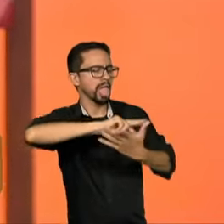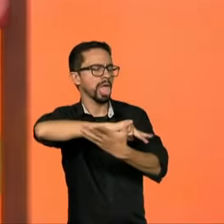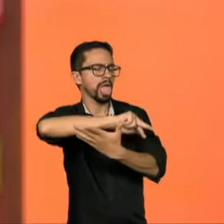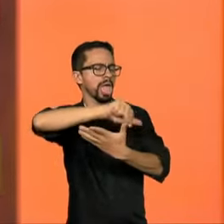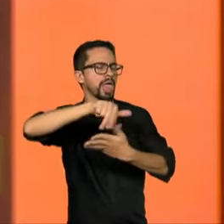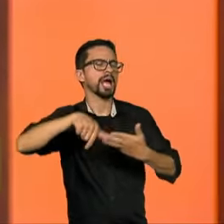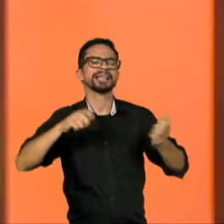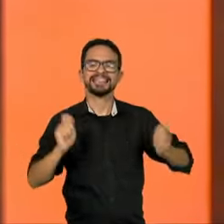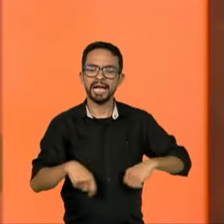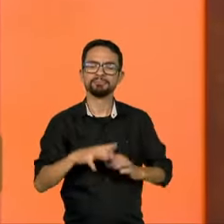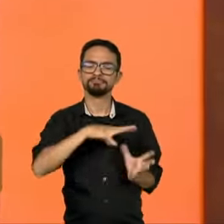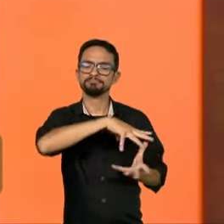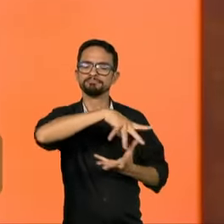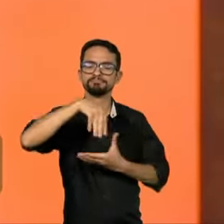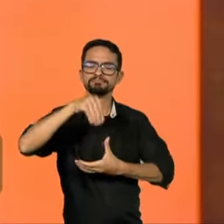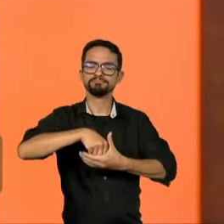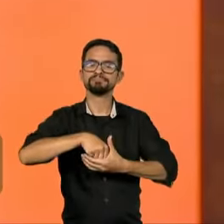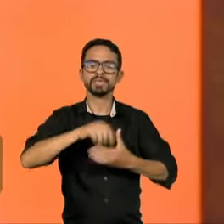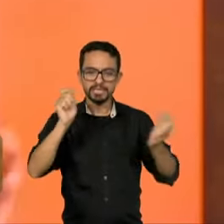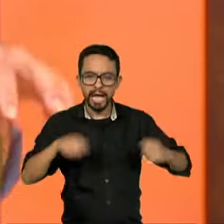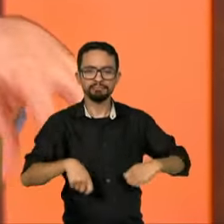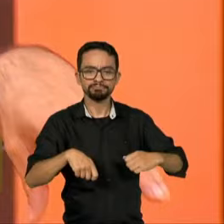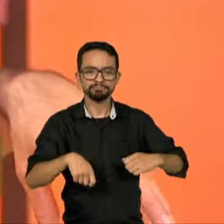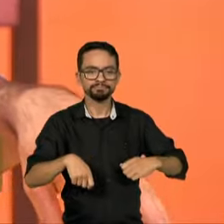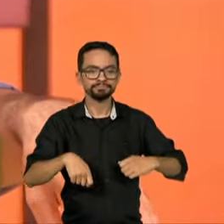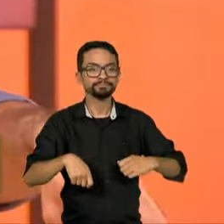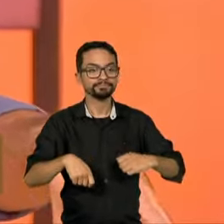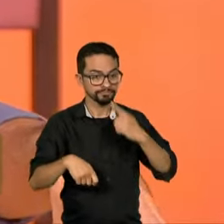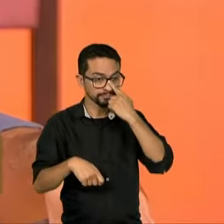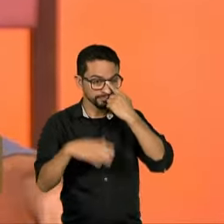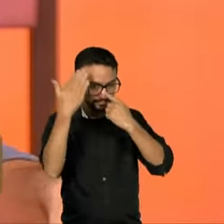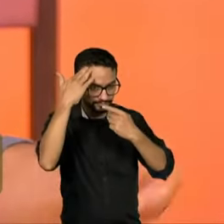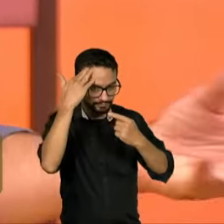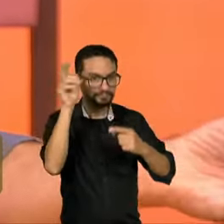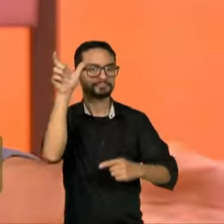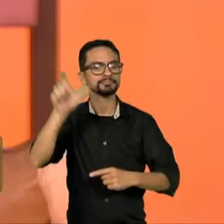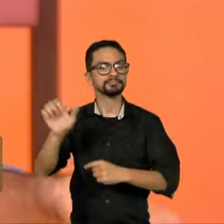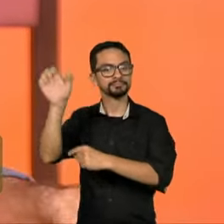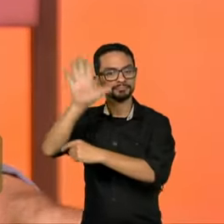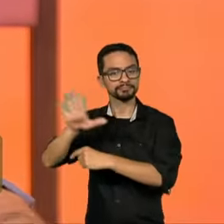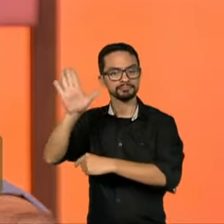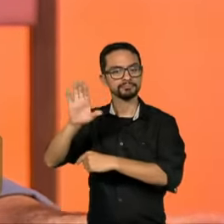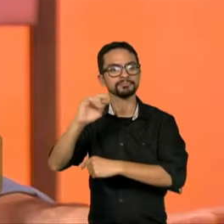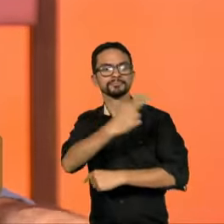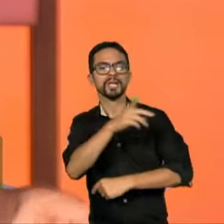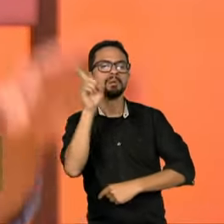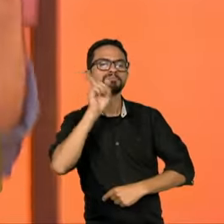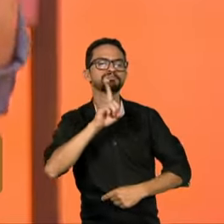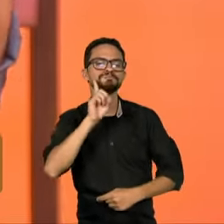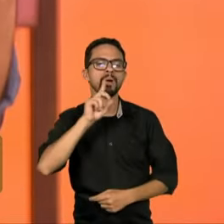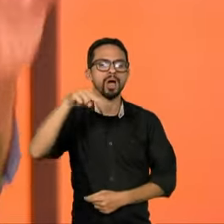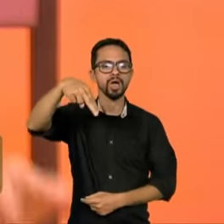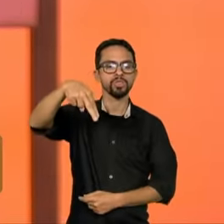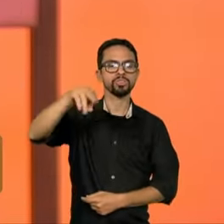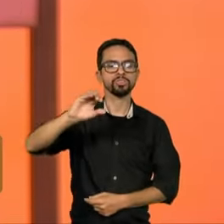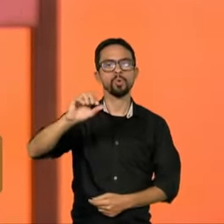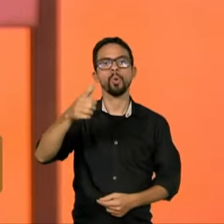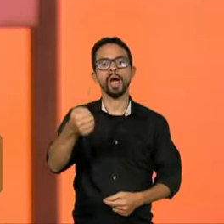global. Existe um modelo europeu e existe um modelo americano que é gratuito, que é do NOAA, que é